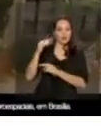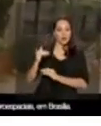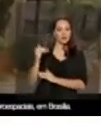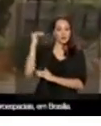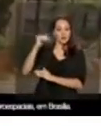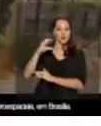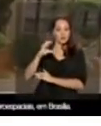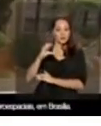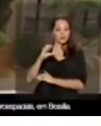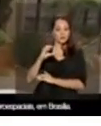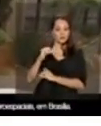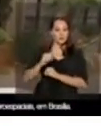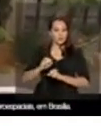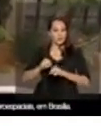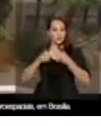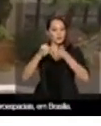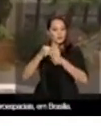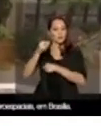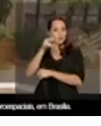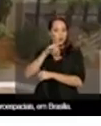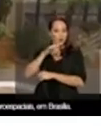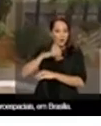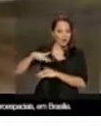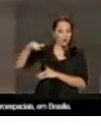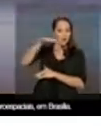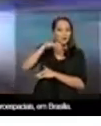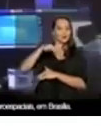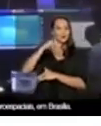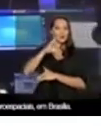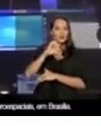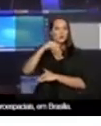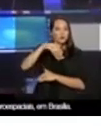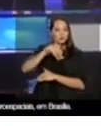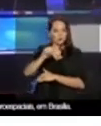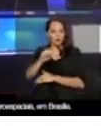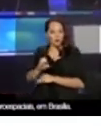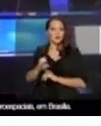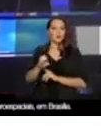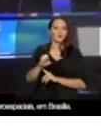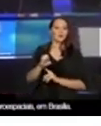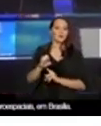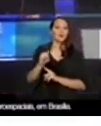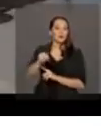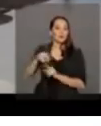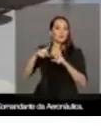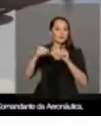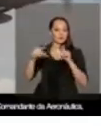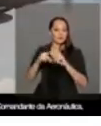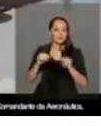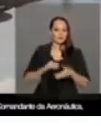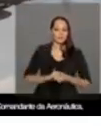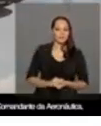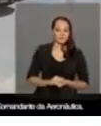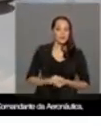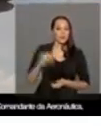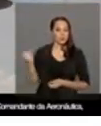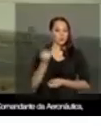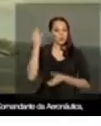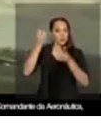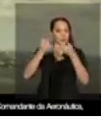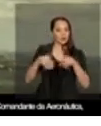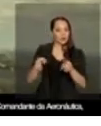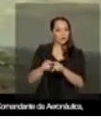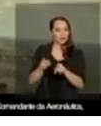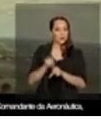de Defesa Aérea, a partir do Comando de Operações Aeroespaciais em Brasília. Importante destacar